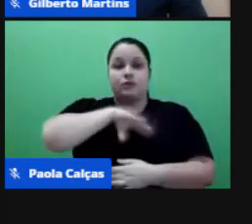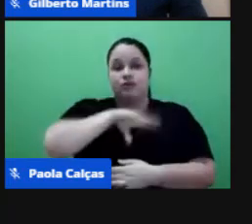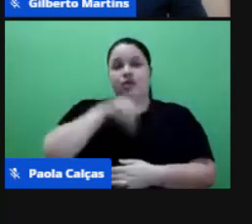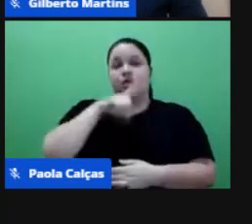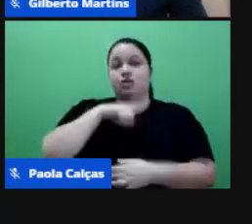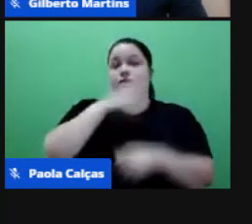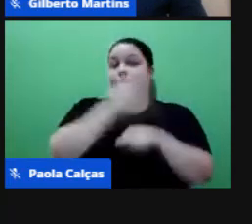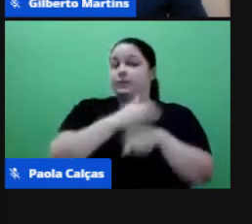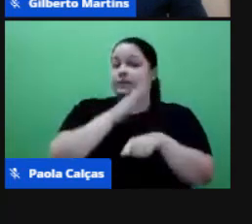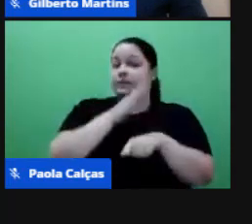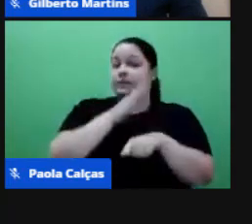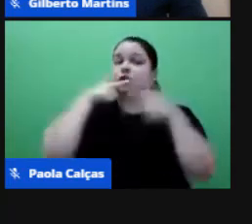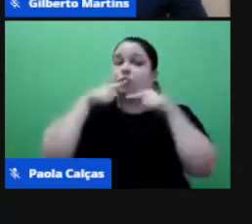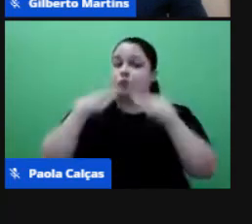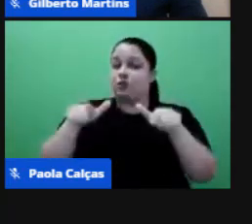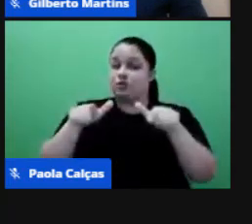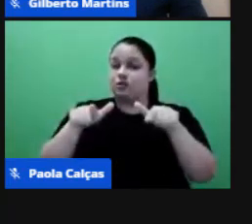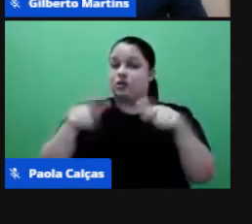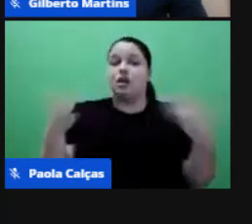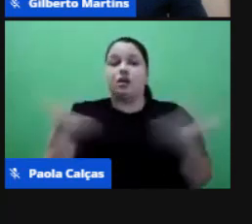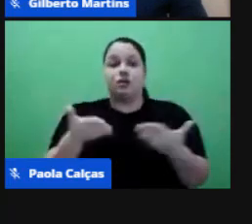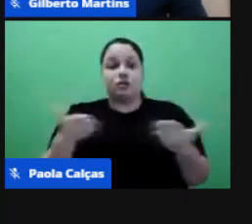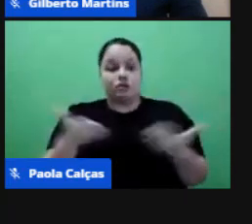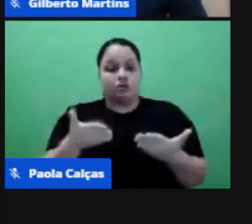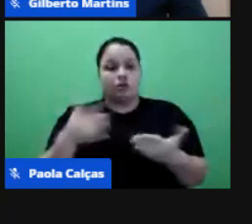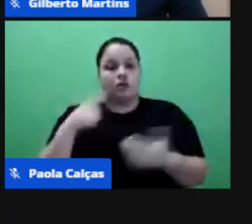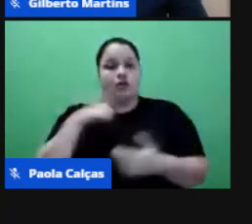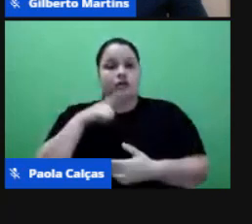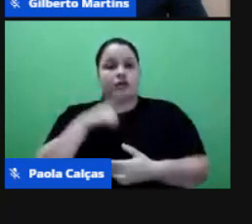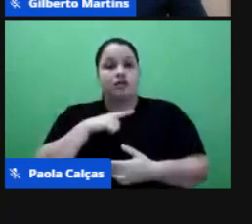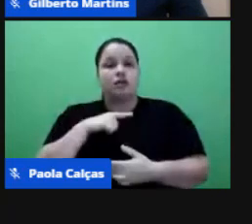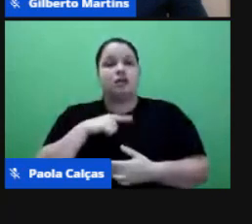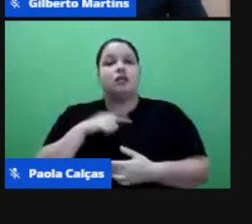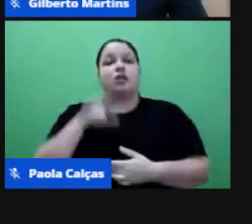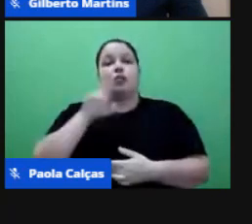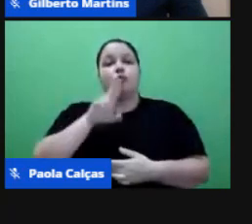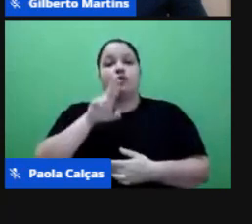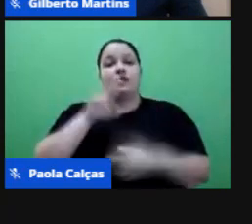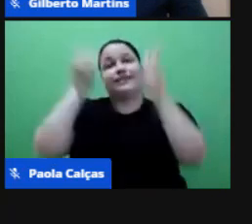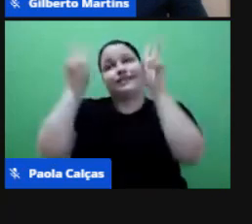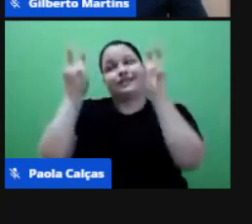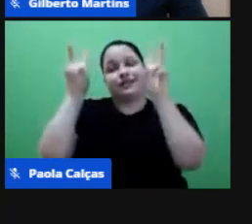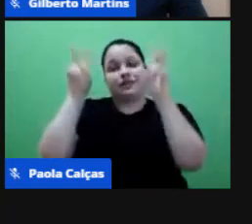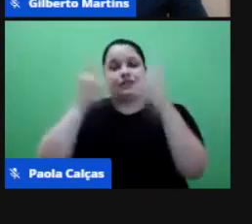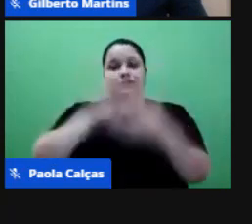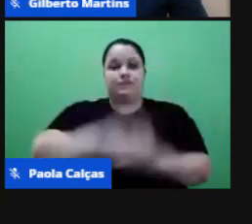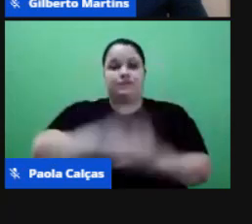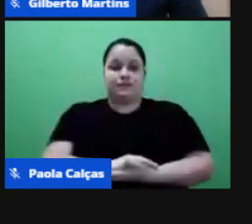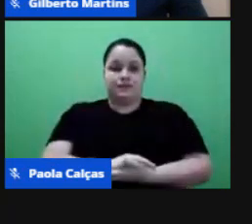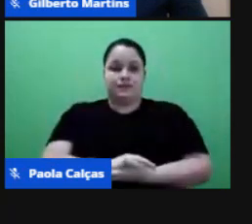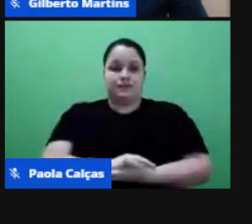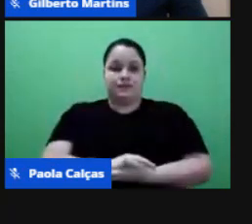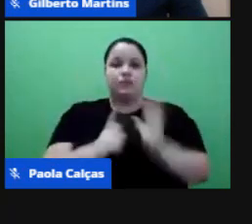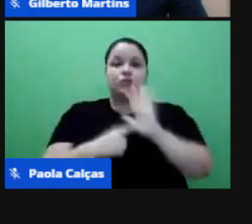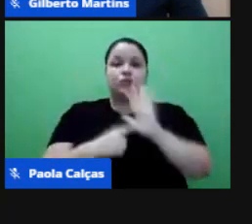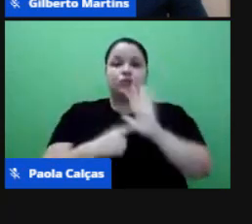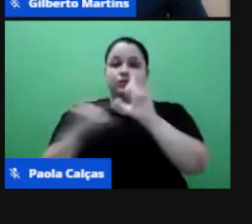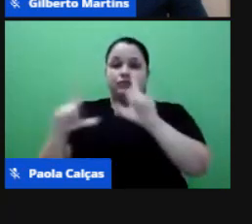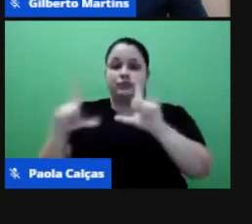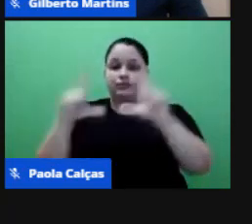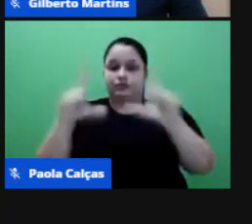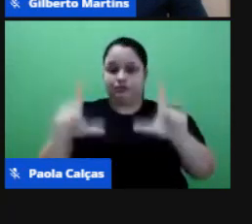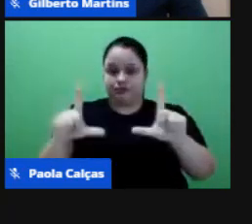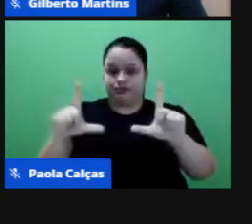linguagem, lembram? Agora está aparecendo unidade temática. Pode dar sequência. Essa